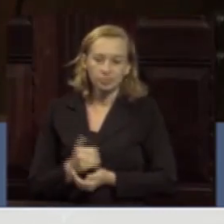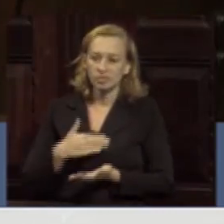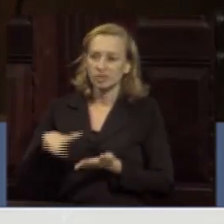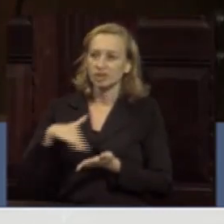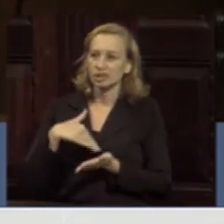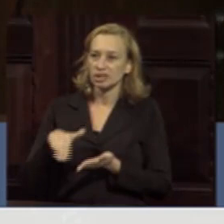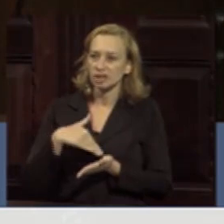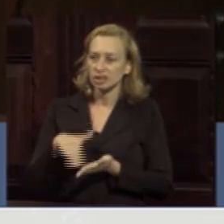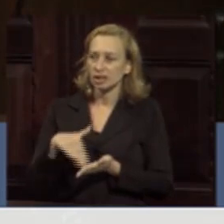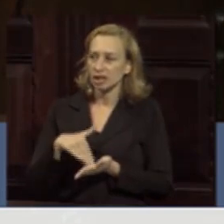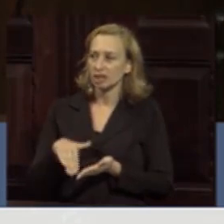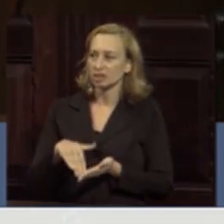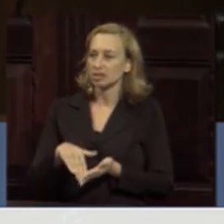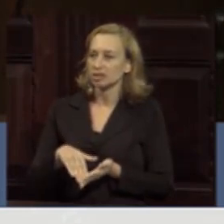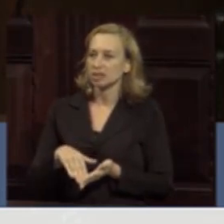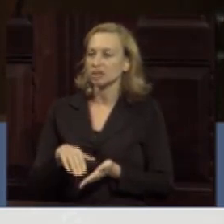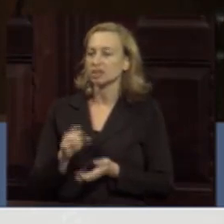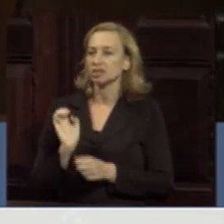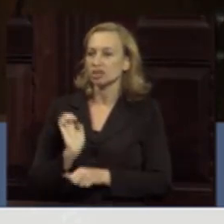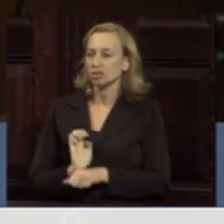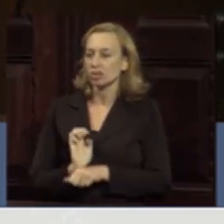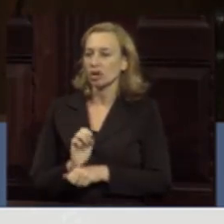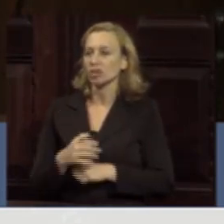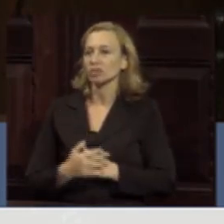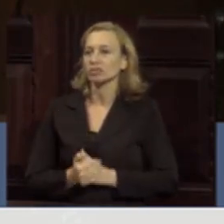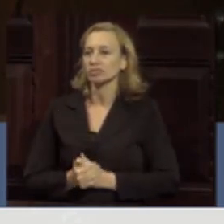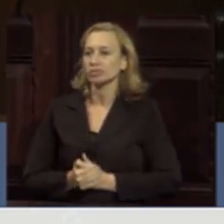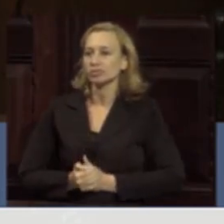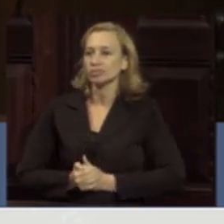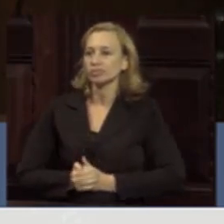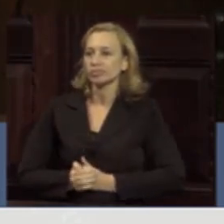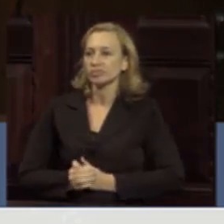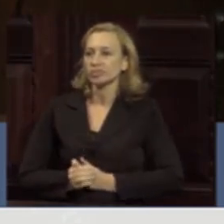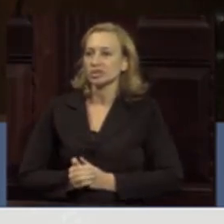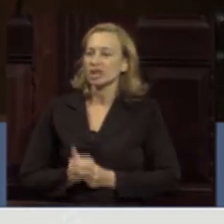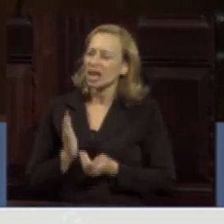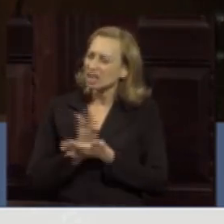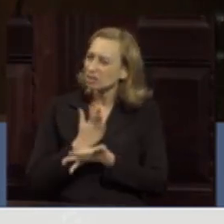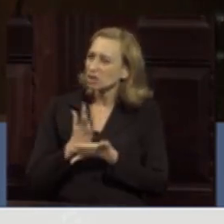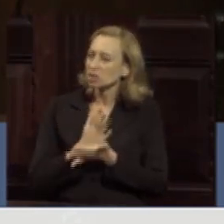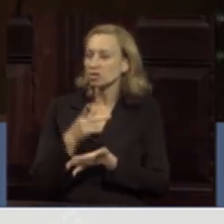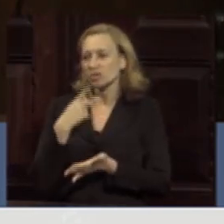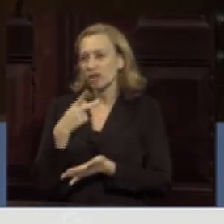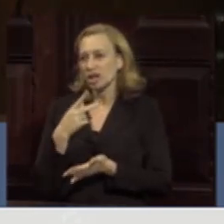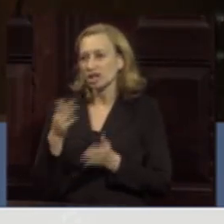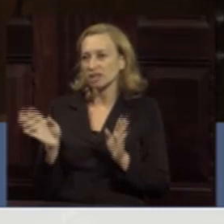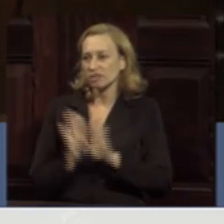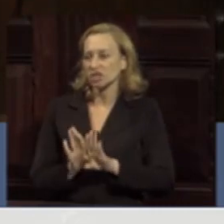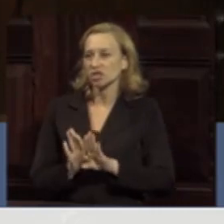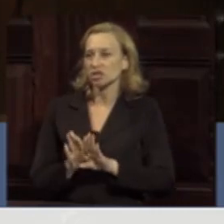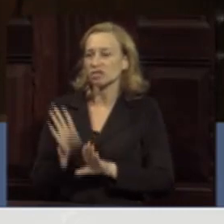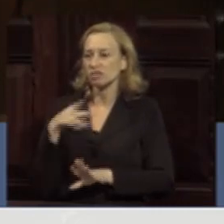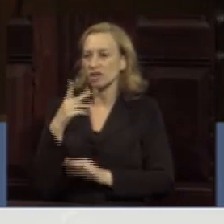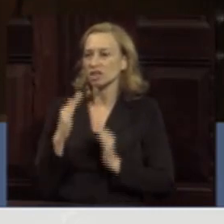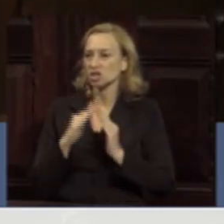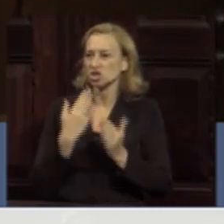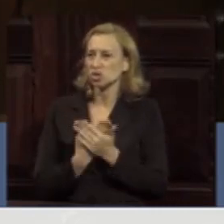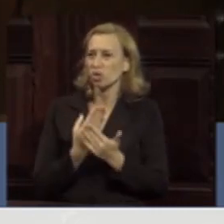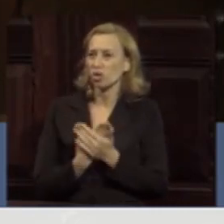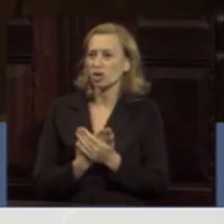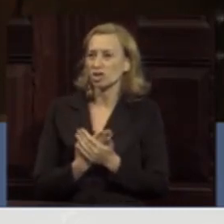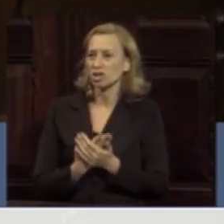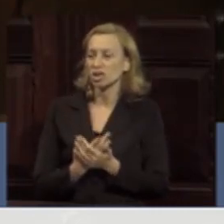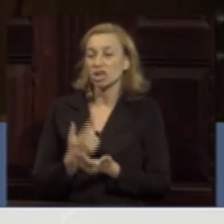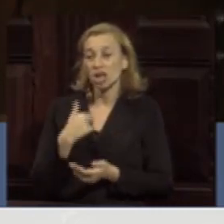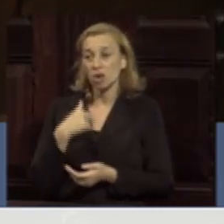secretário estadual de Educação, Wagner Victor, que às vezes, quando se fala em fechamento, ele fala de critérios, e eu tenho